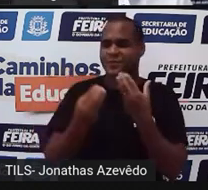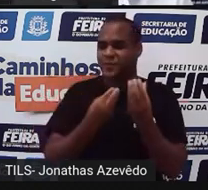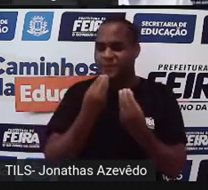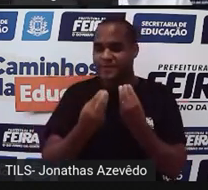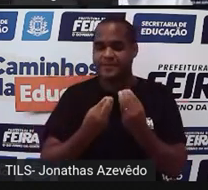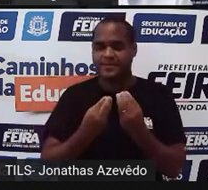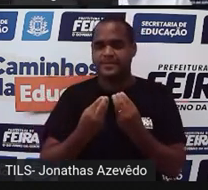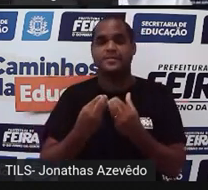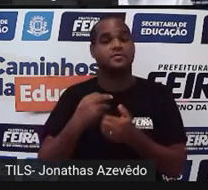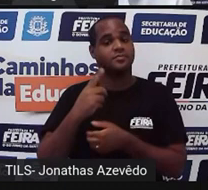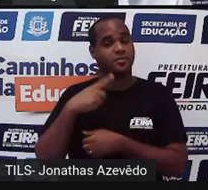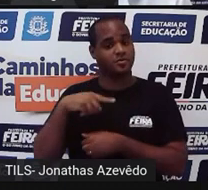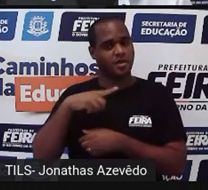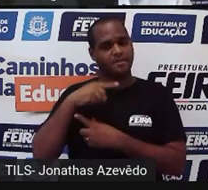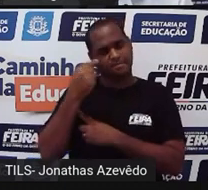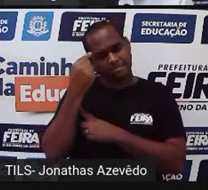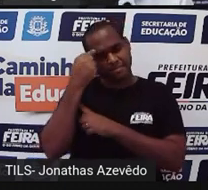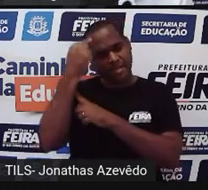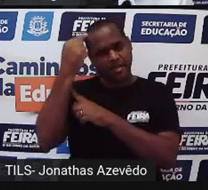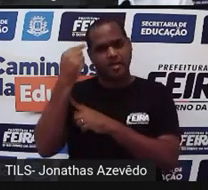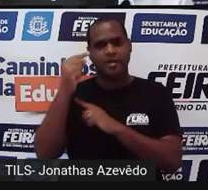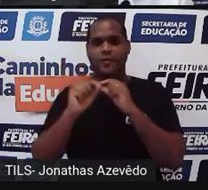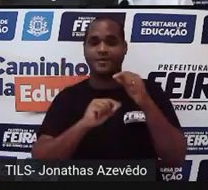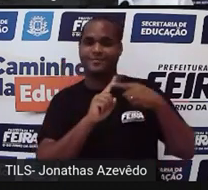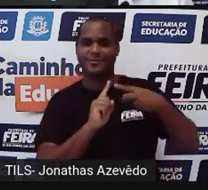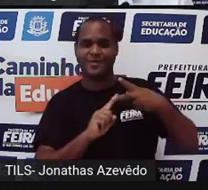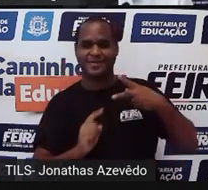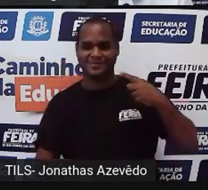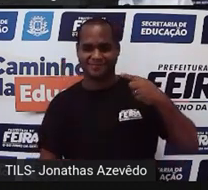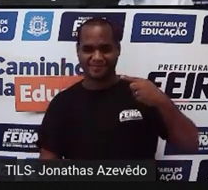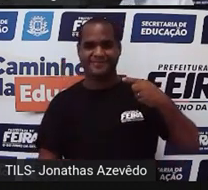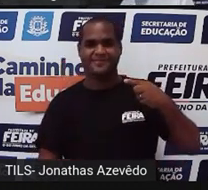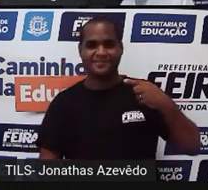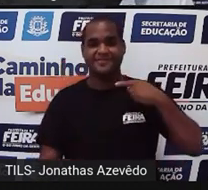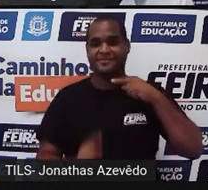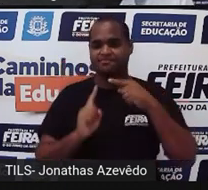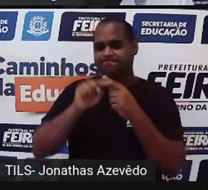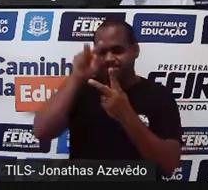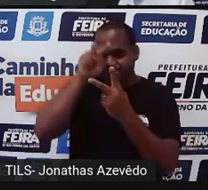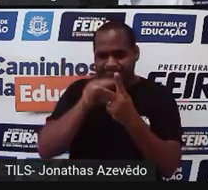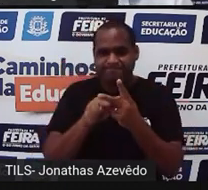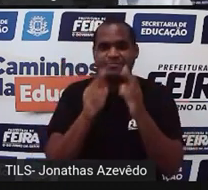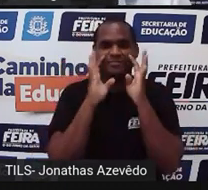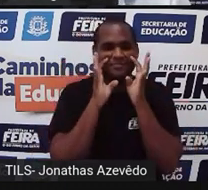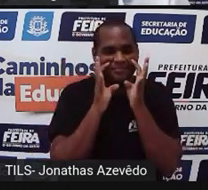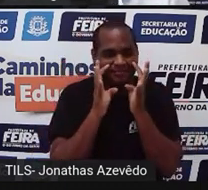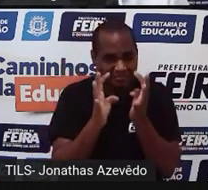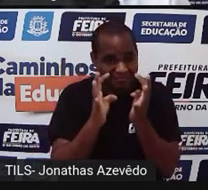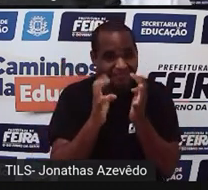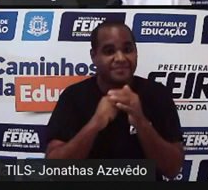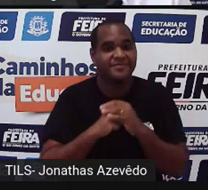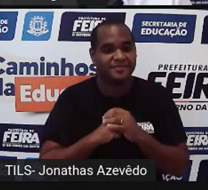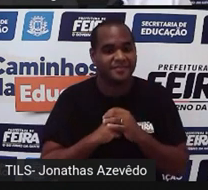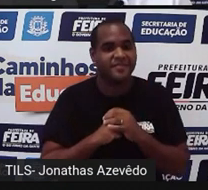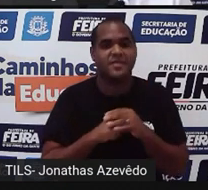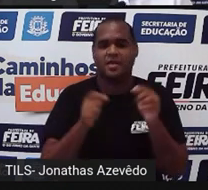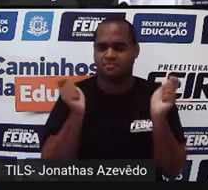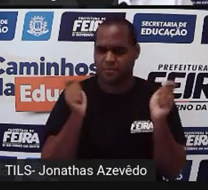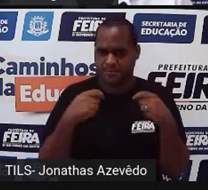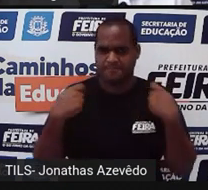né, tem aí como ideias fazer duas coisinhas. Ler o problema com atenção,